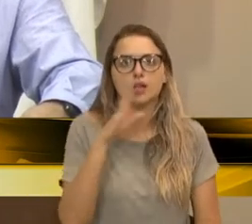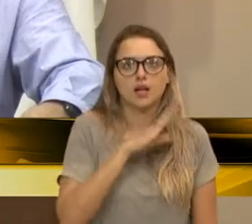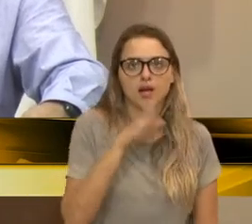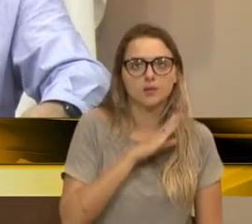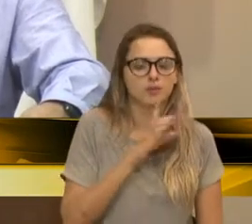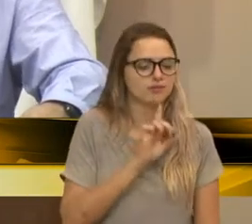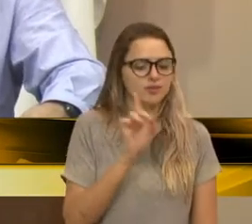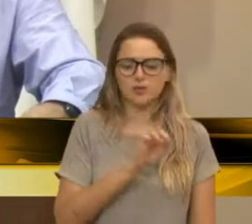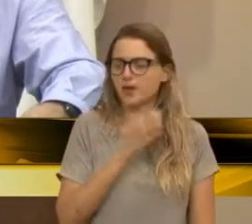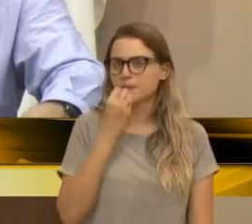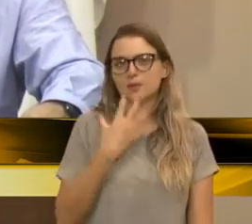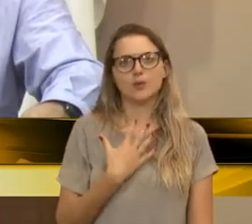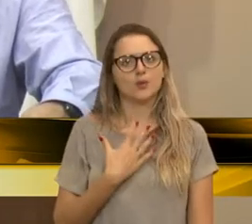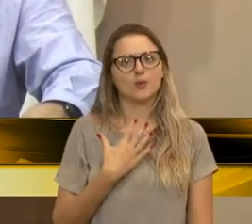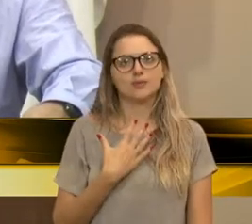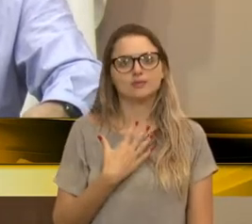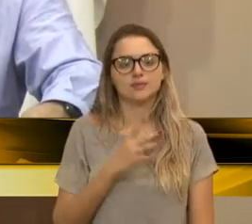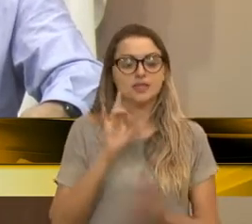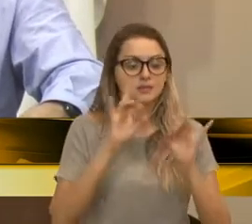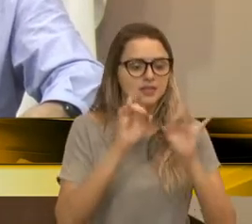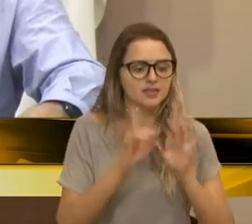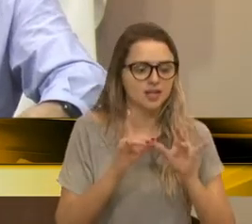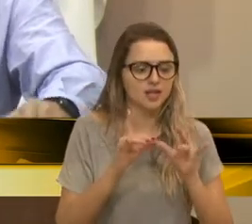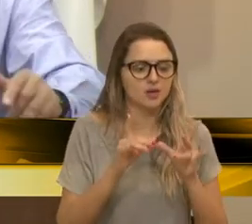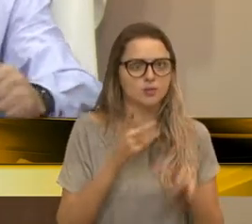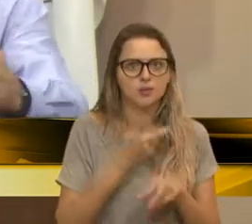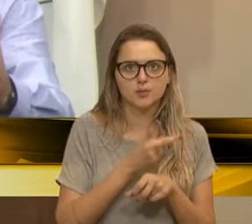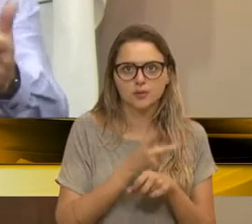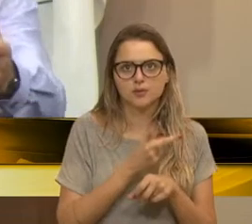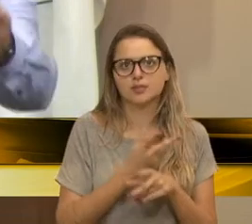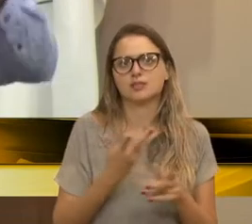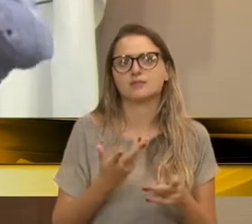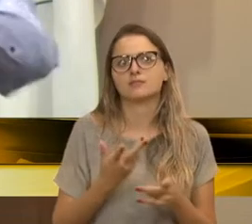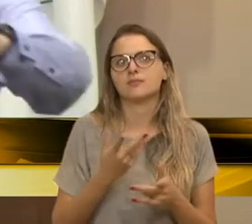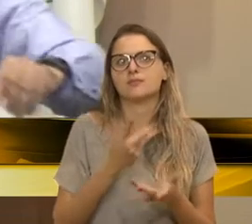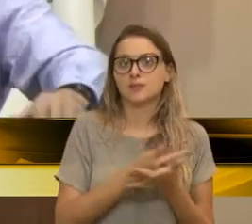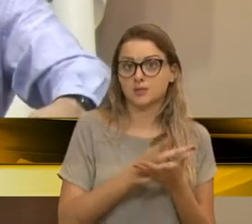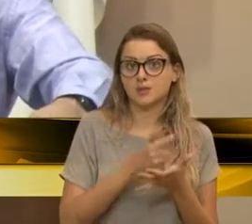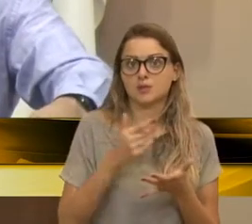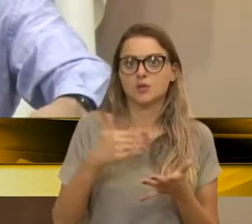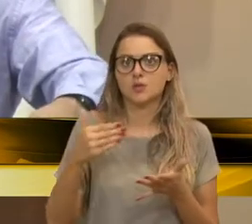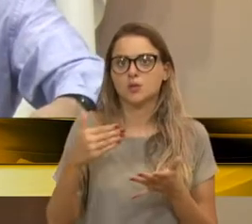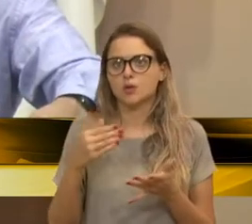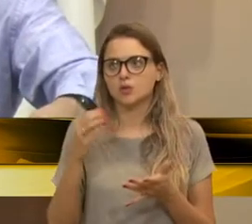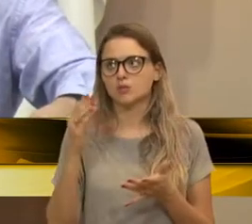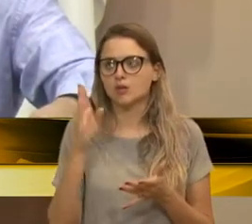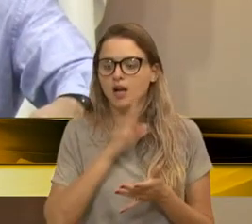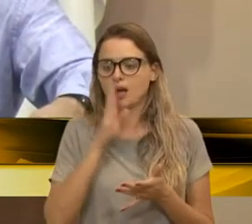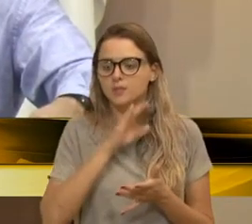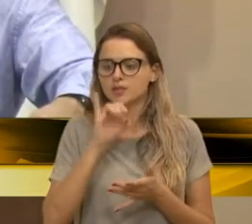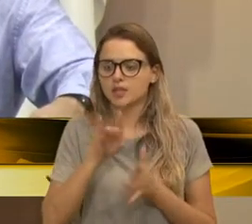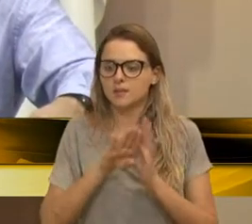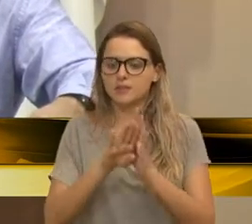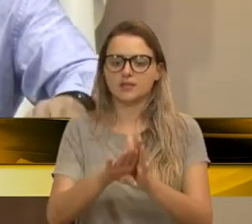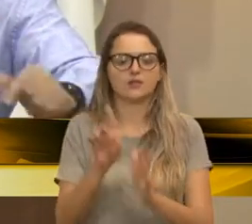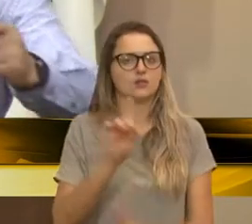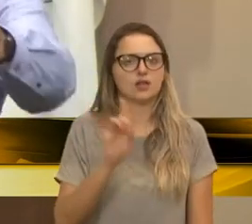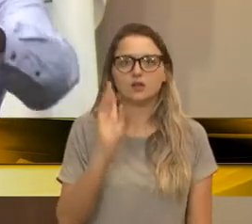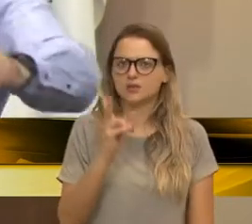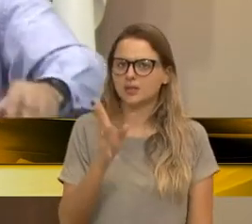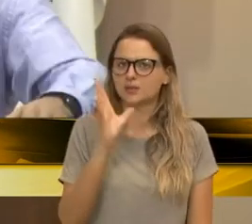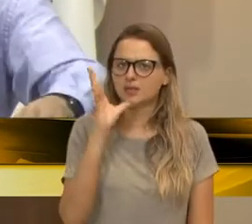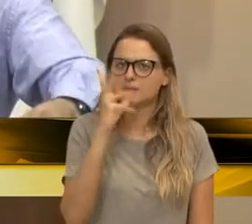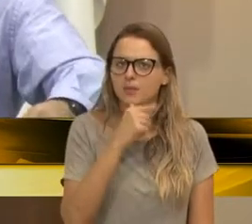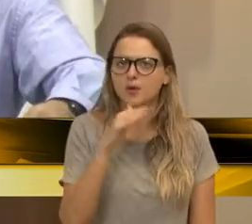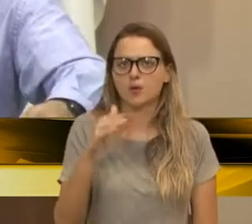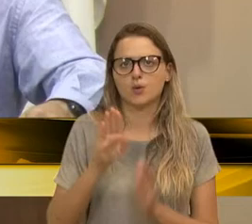bom. E principalmente para o pequeno. Vocês já viram uma coisa vir tão rapidamente para favorecer? Não. E por que eles